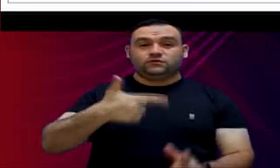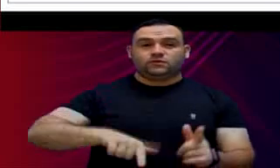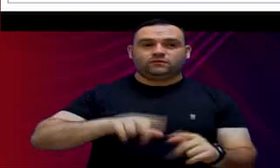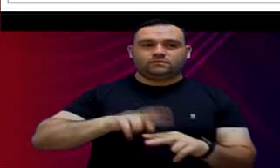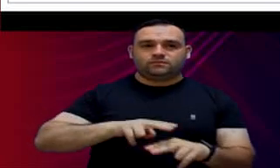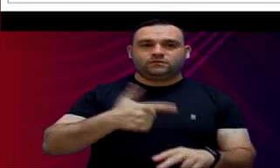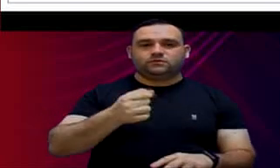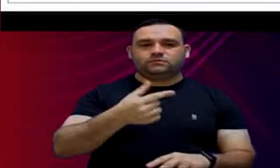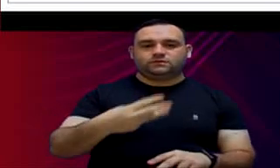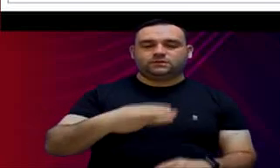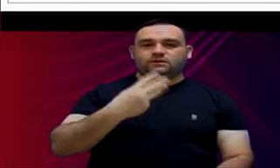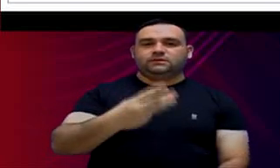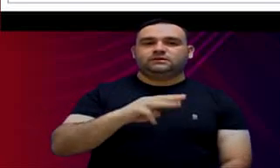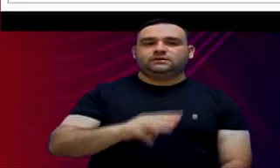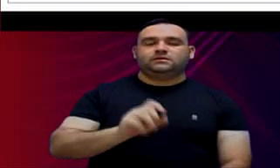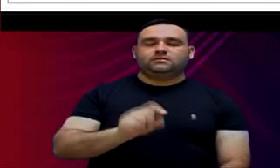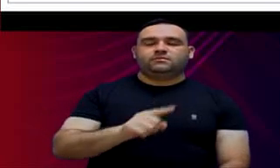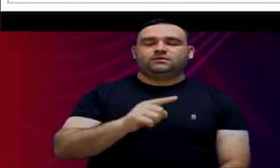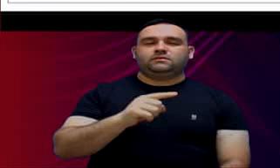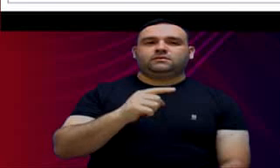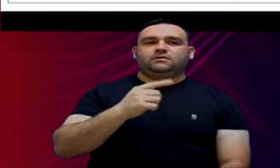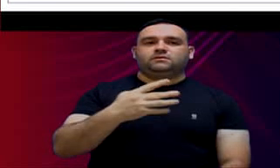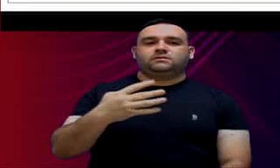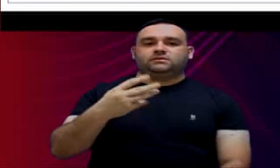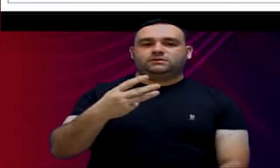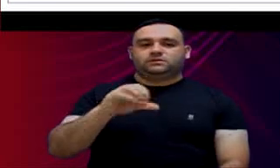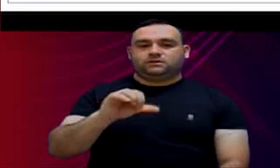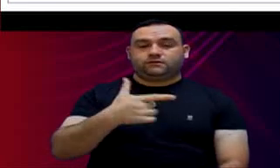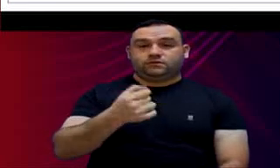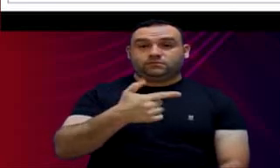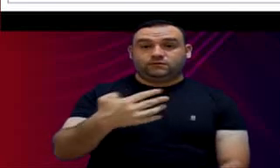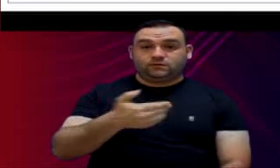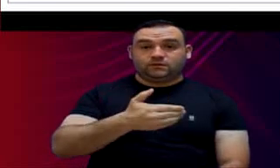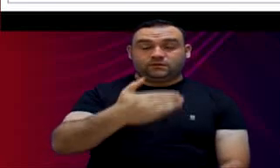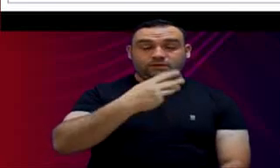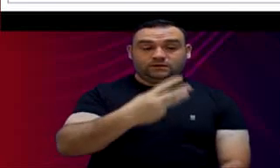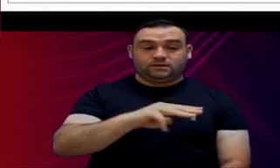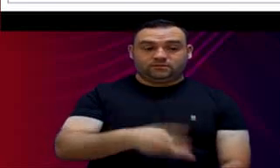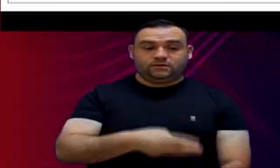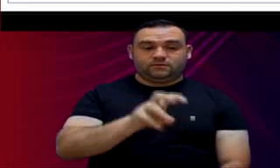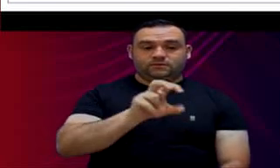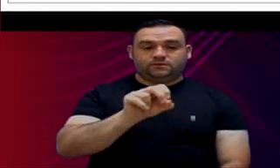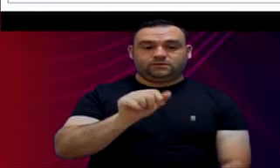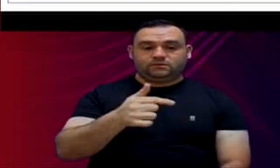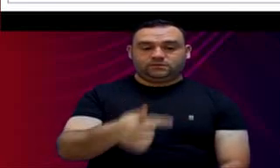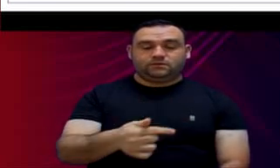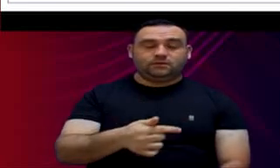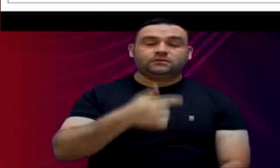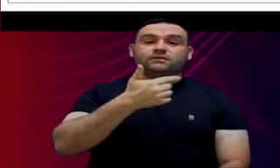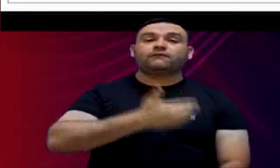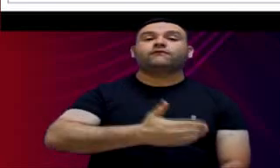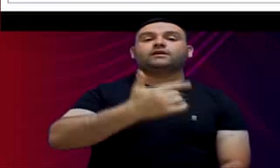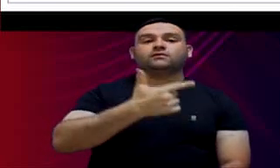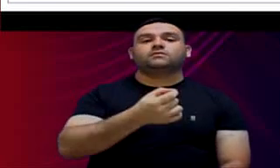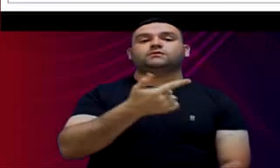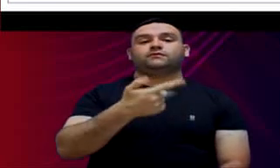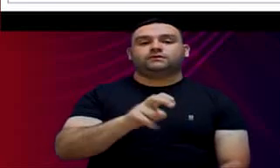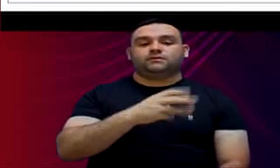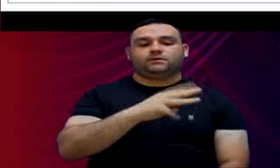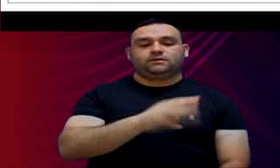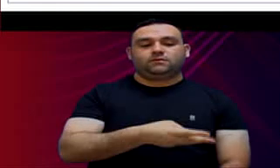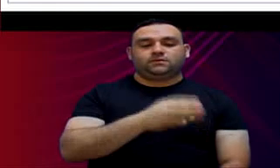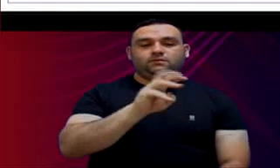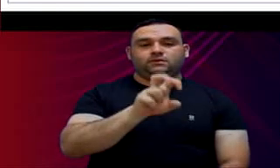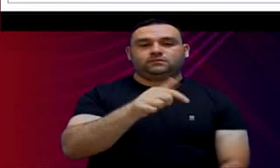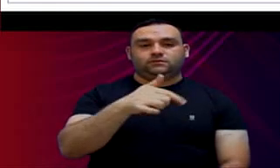223 3.439 para 2024 3 milhões 507 para 2025 3